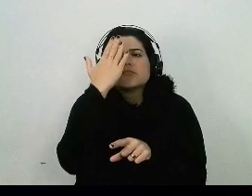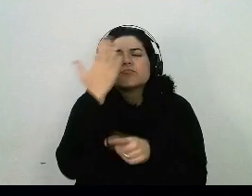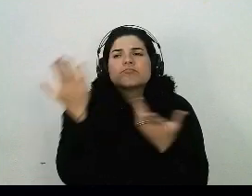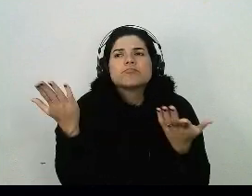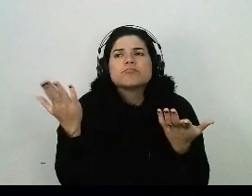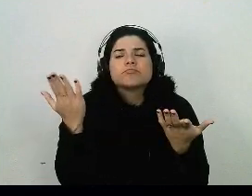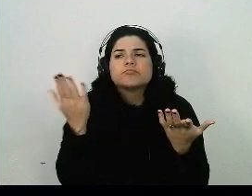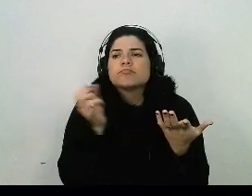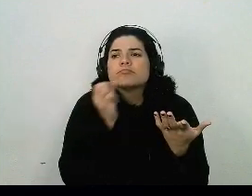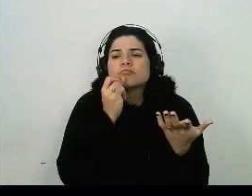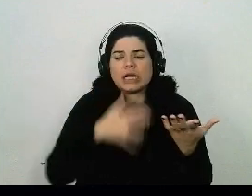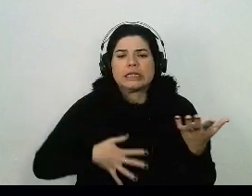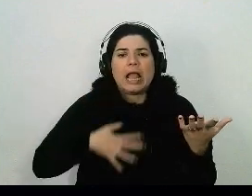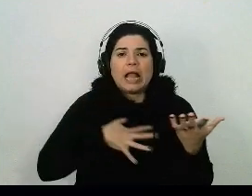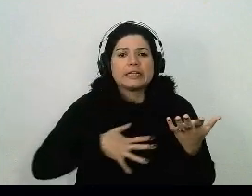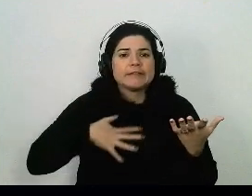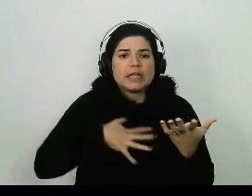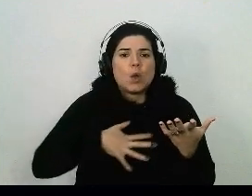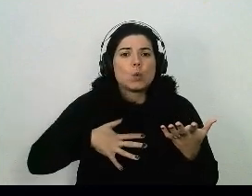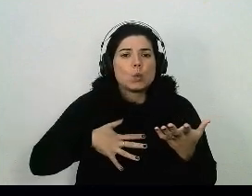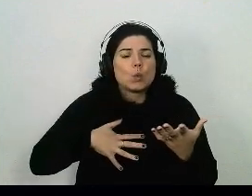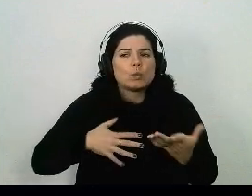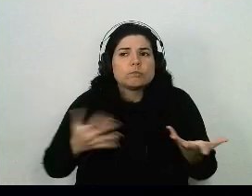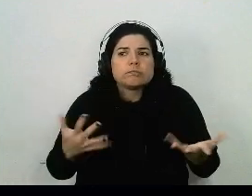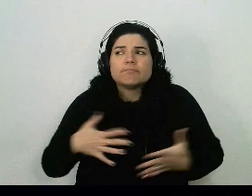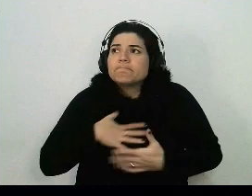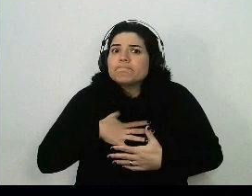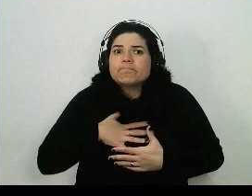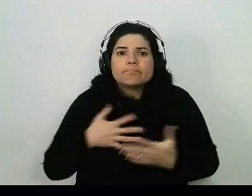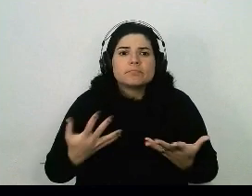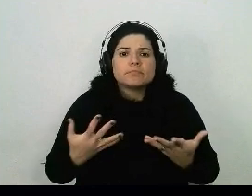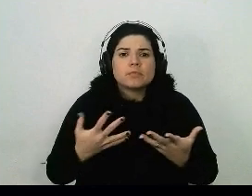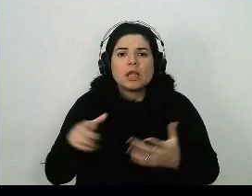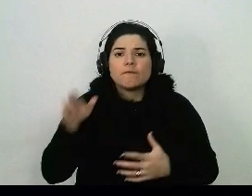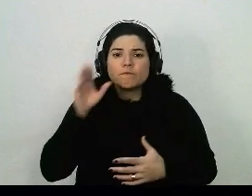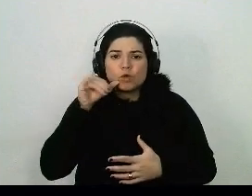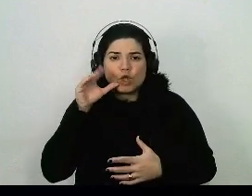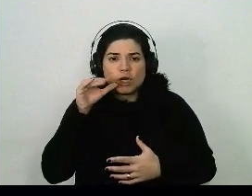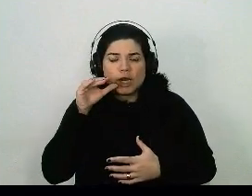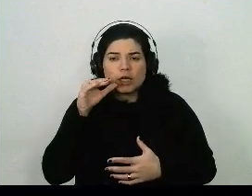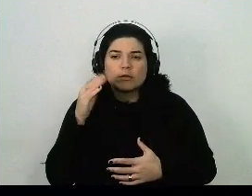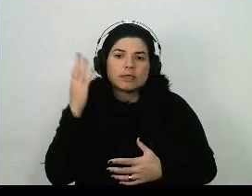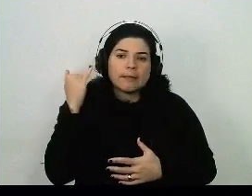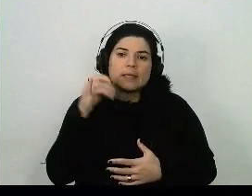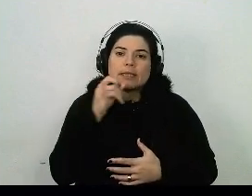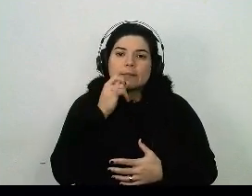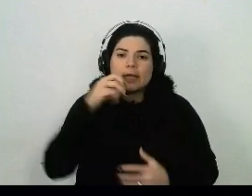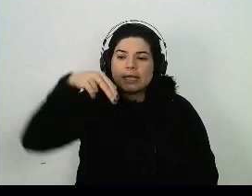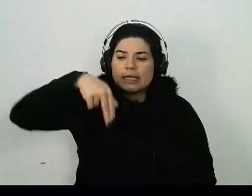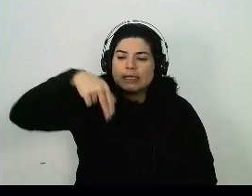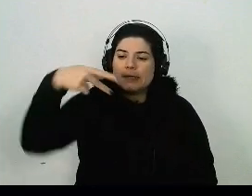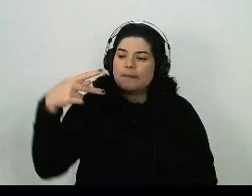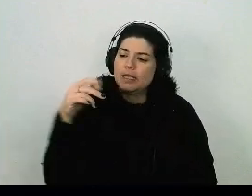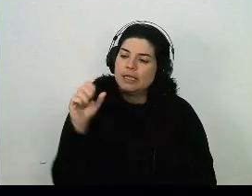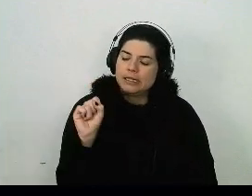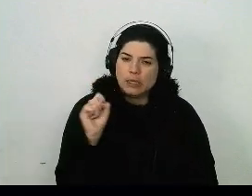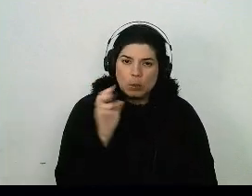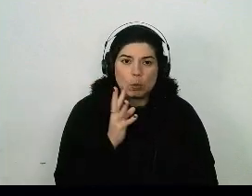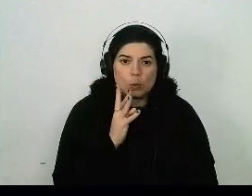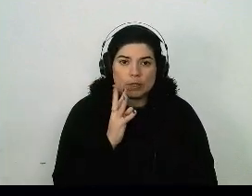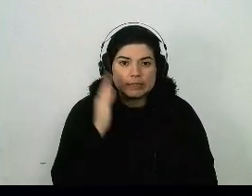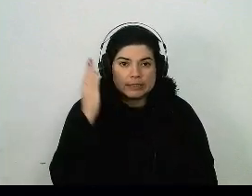satisfação do funcionário por exemplo para quem conhece a métrica de NPS você sabia que tem